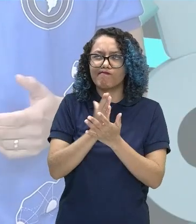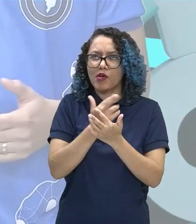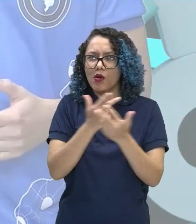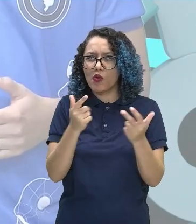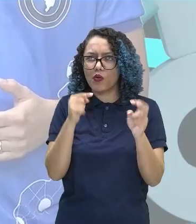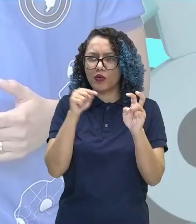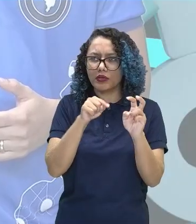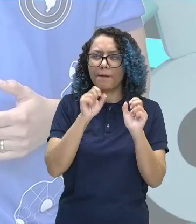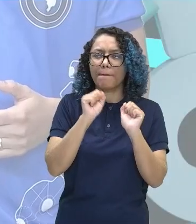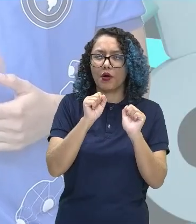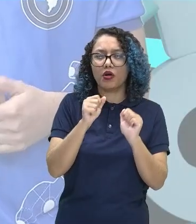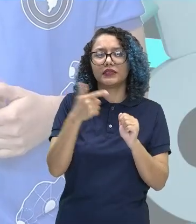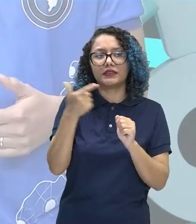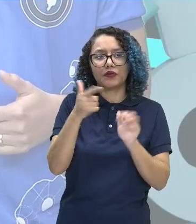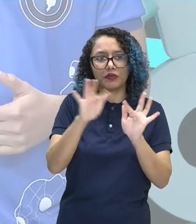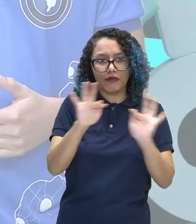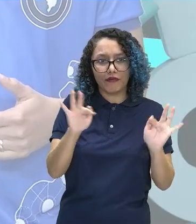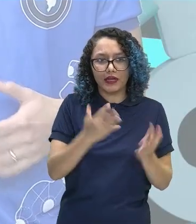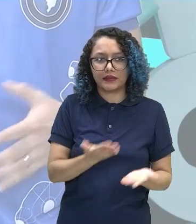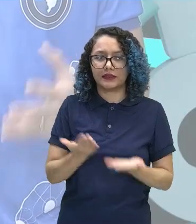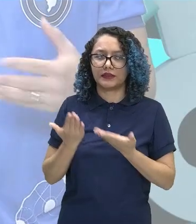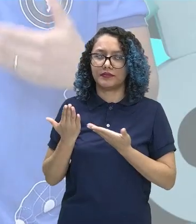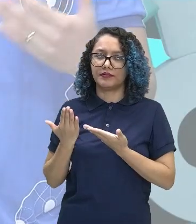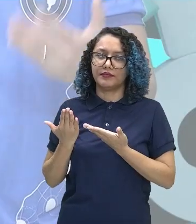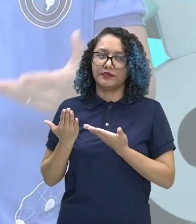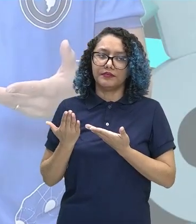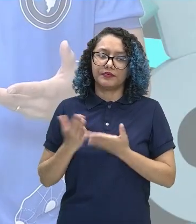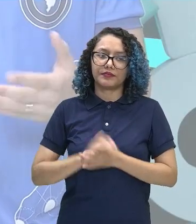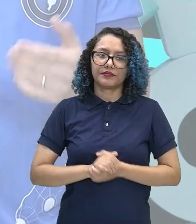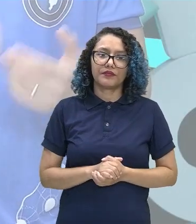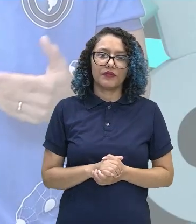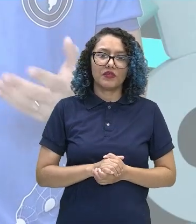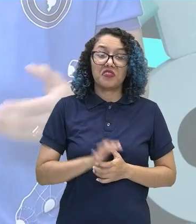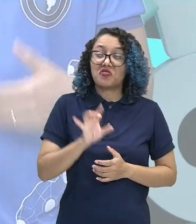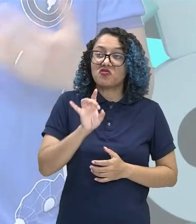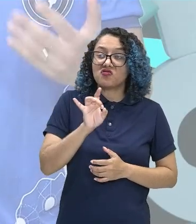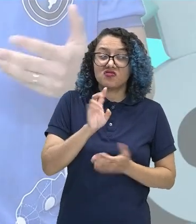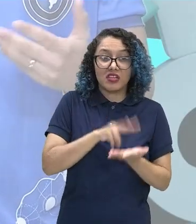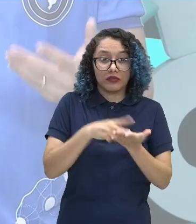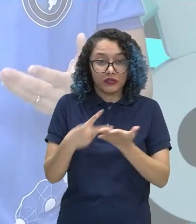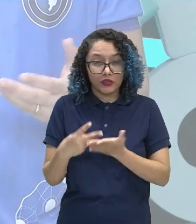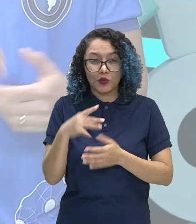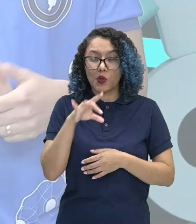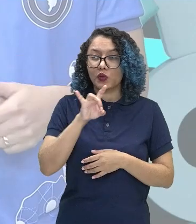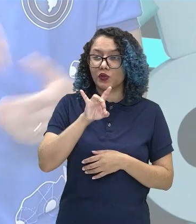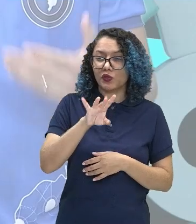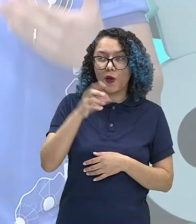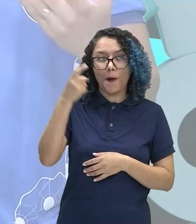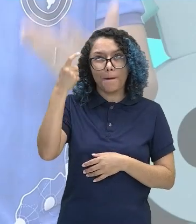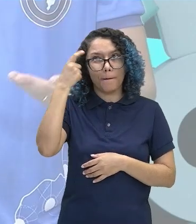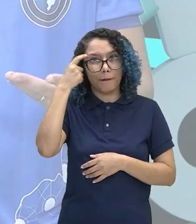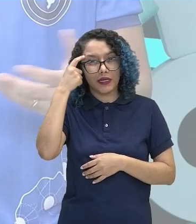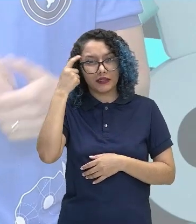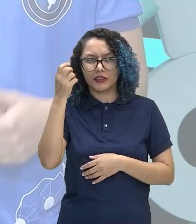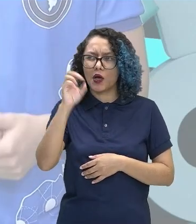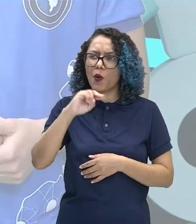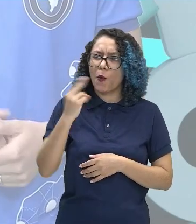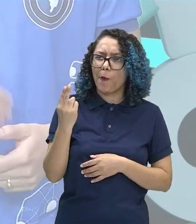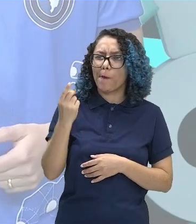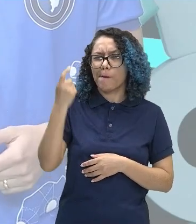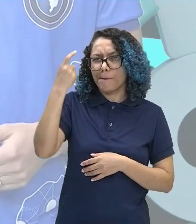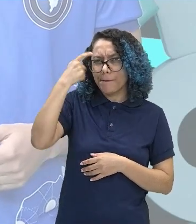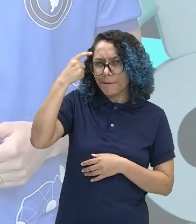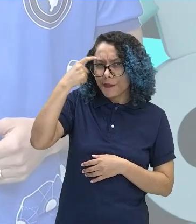dizer just think. Just think. Então, só pense, né? Então, imagine se ou pense que,